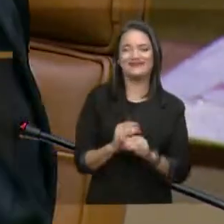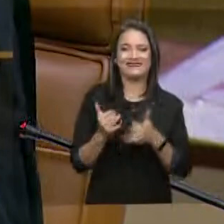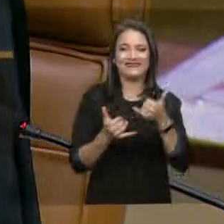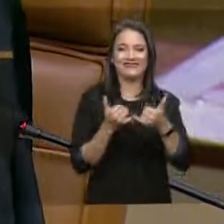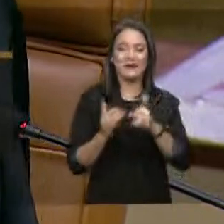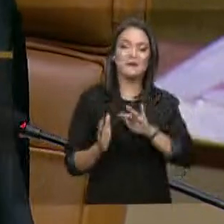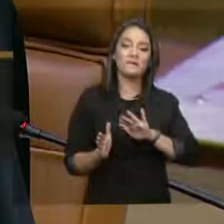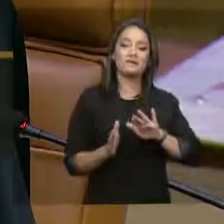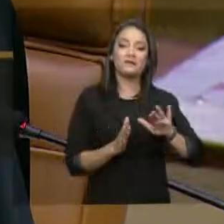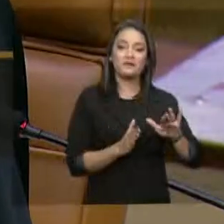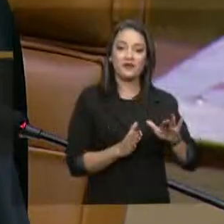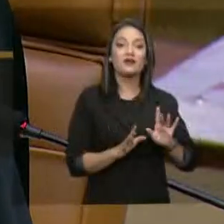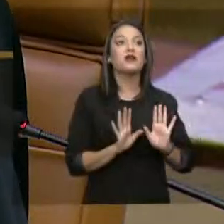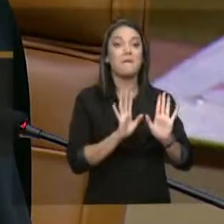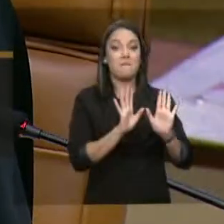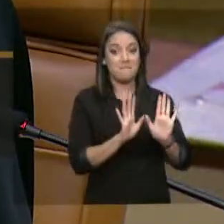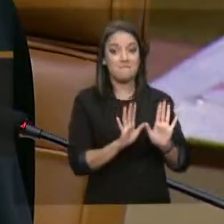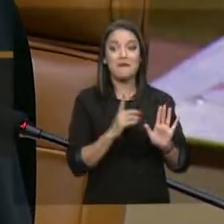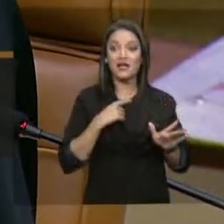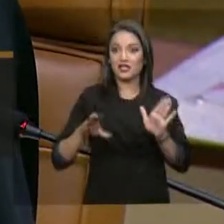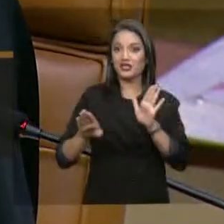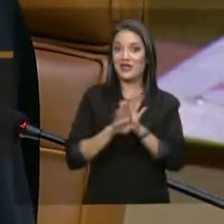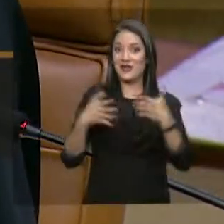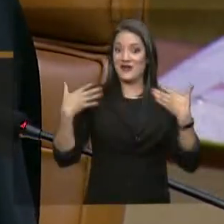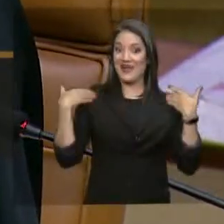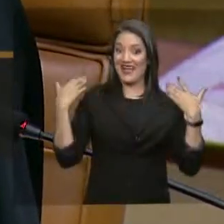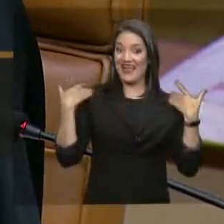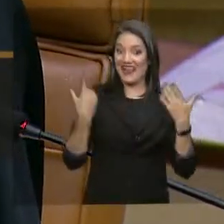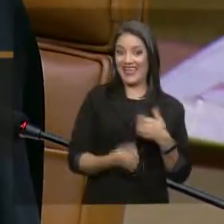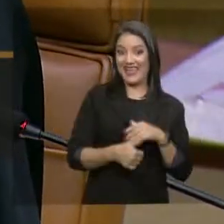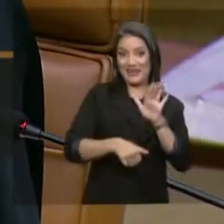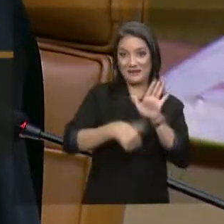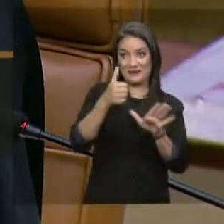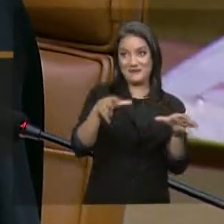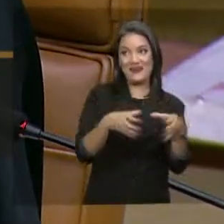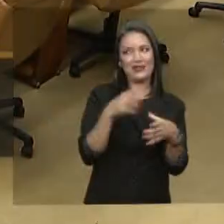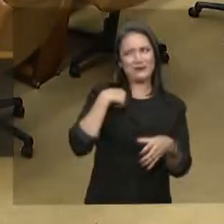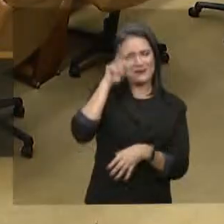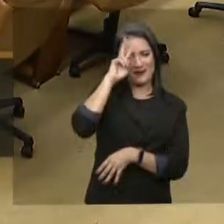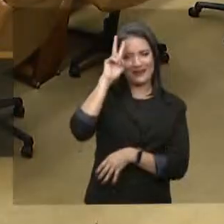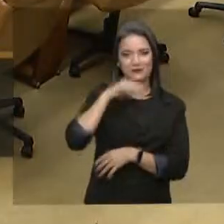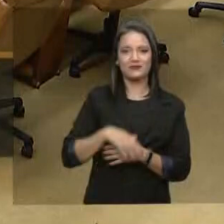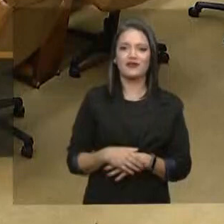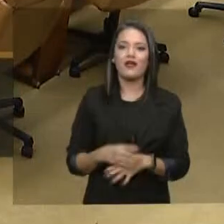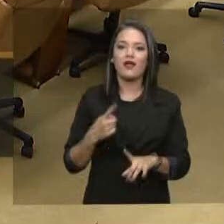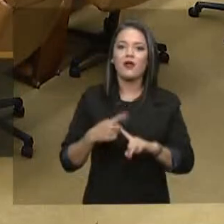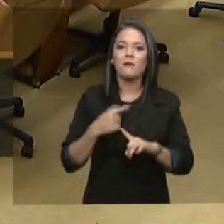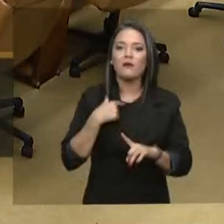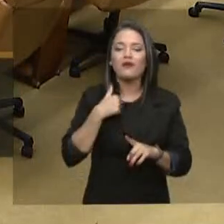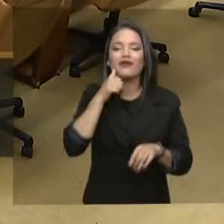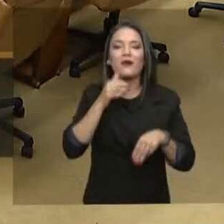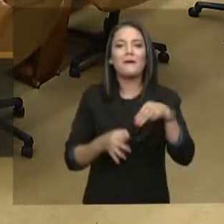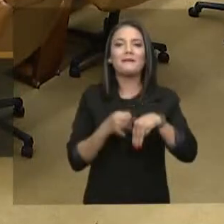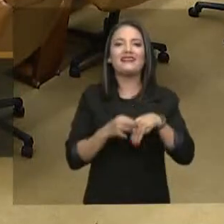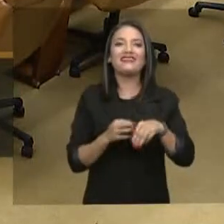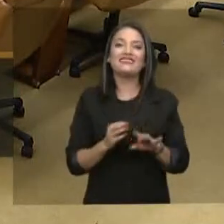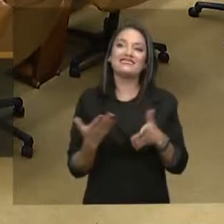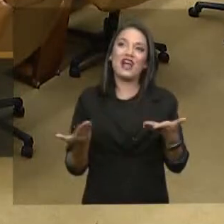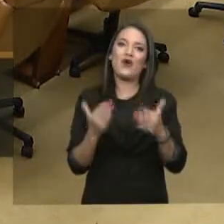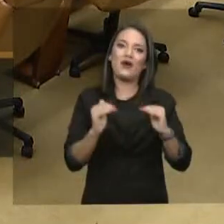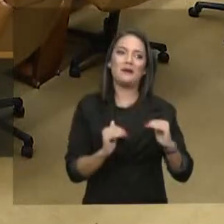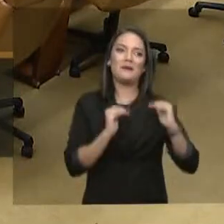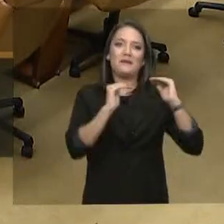Porque eu não estava me despedindo. Mas chegou muito alegre na primeira turma, todos nós nos recordamos. É porque me tornei uma ministra de primeira. De primeira